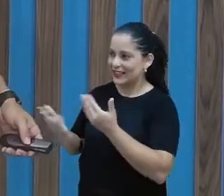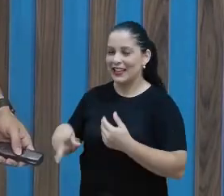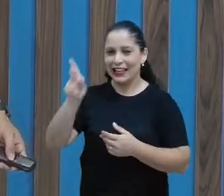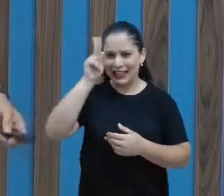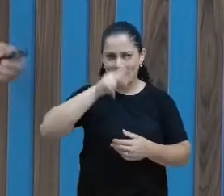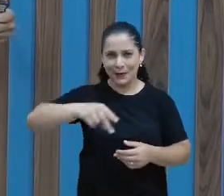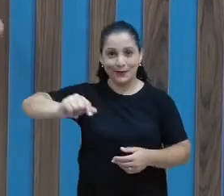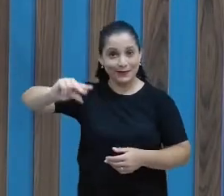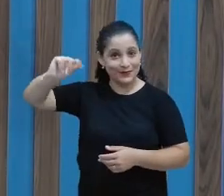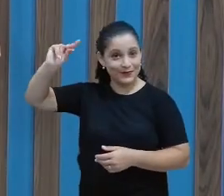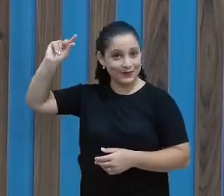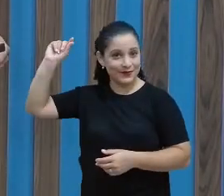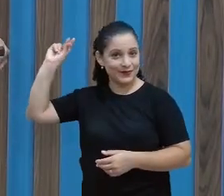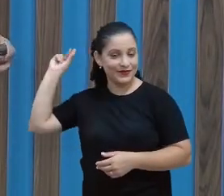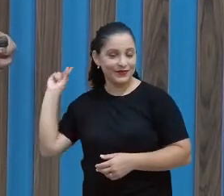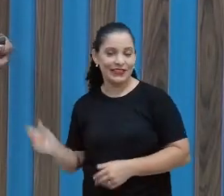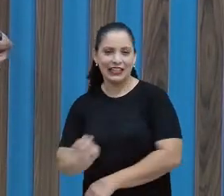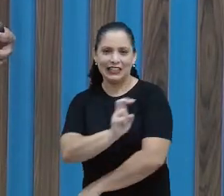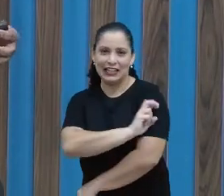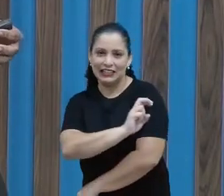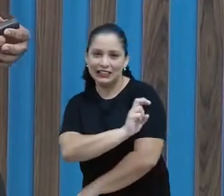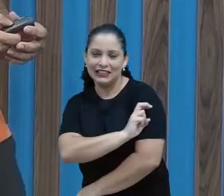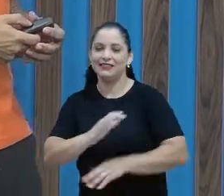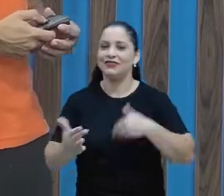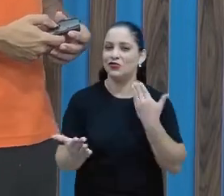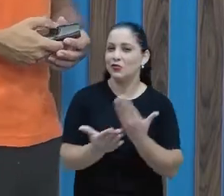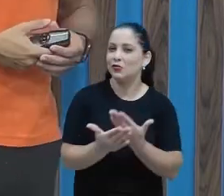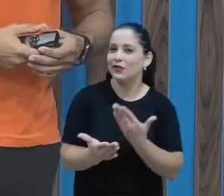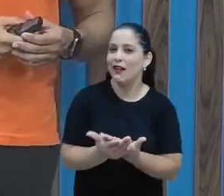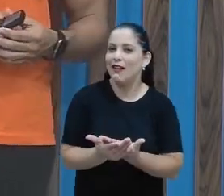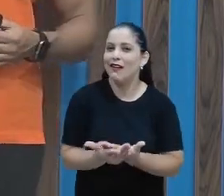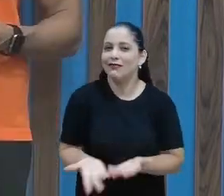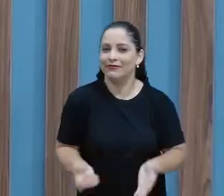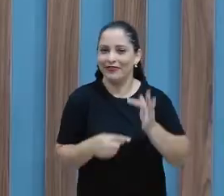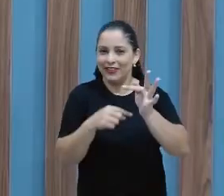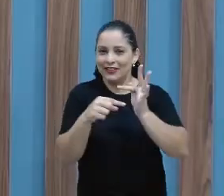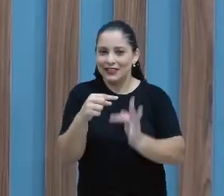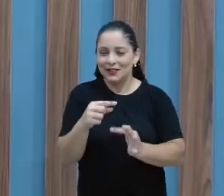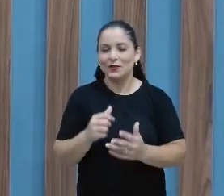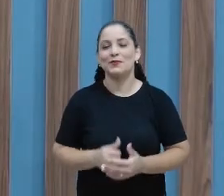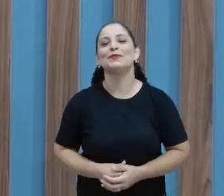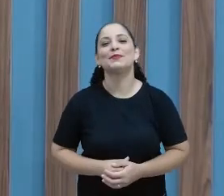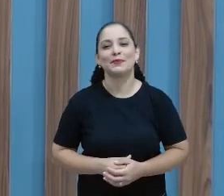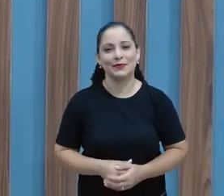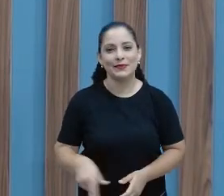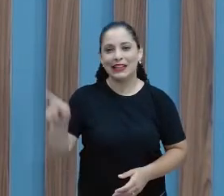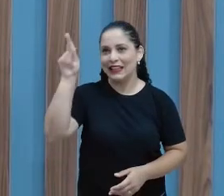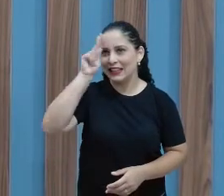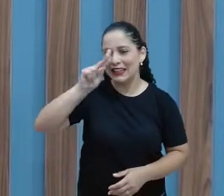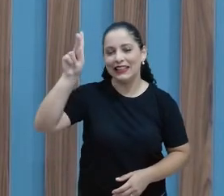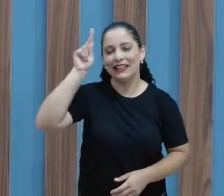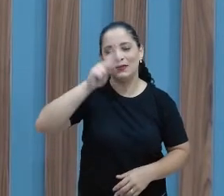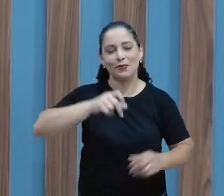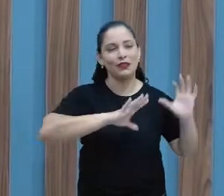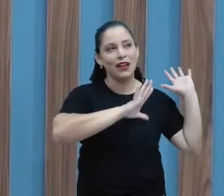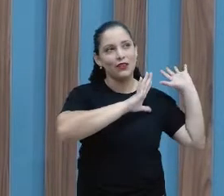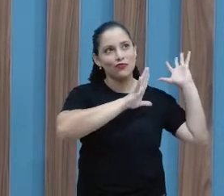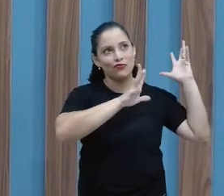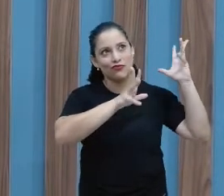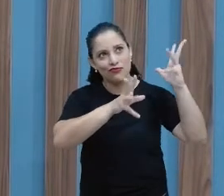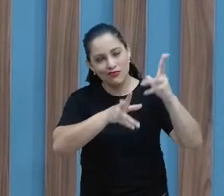estudou fração lá na sua quinta série? Me conte. Lembro, Pedro, e estou amando